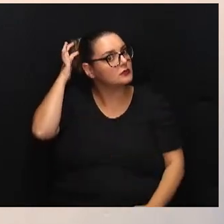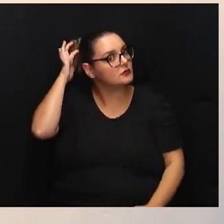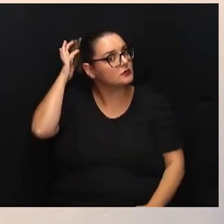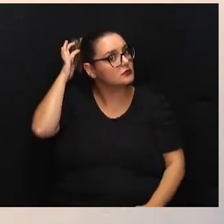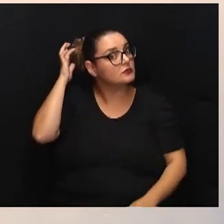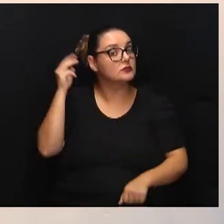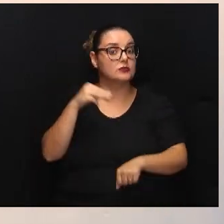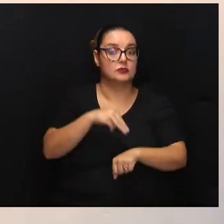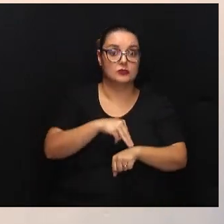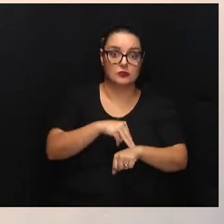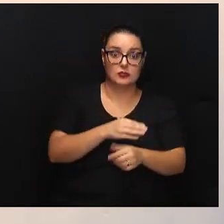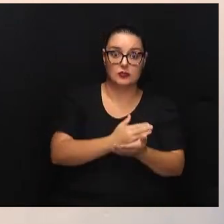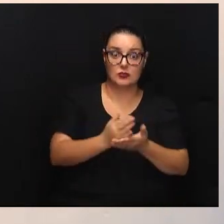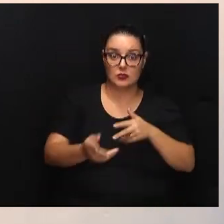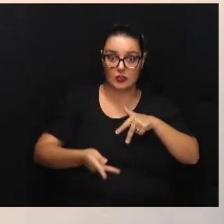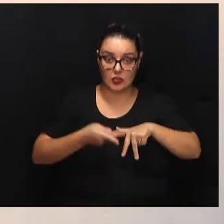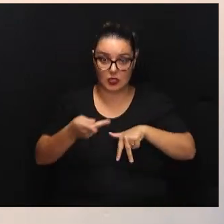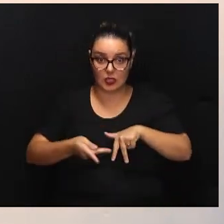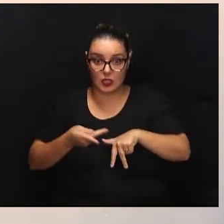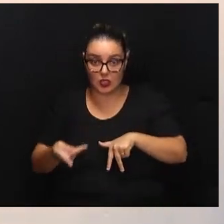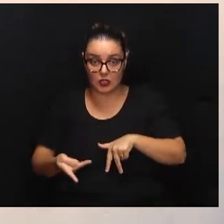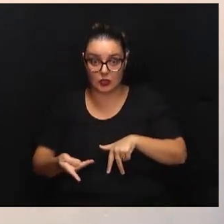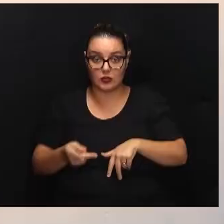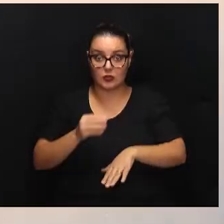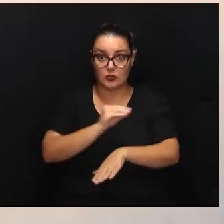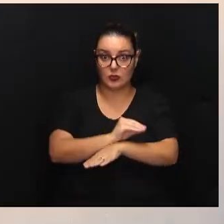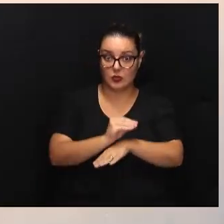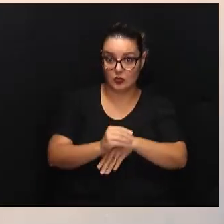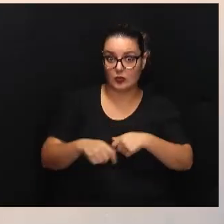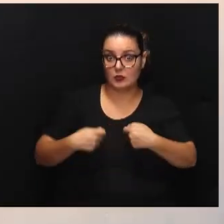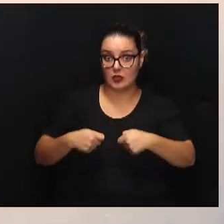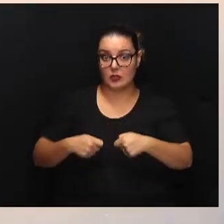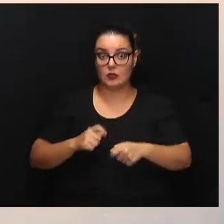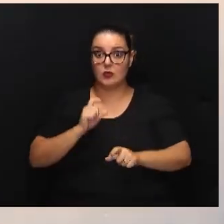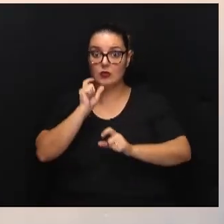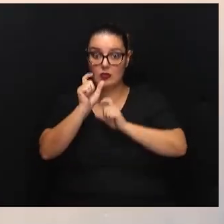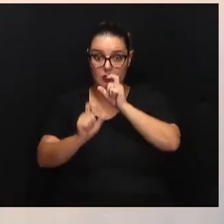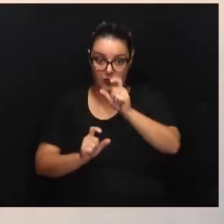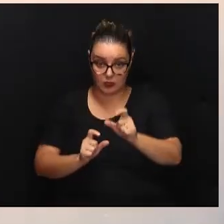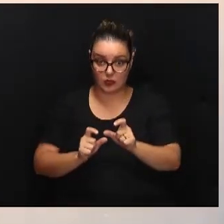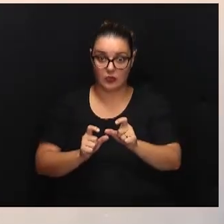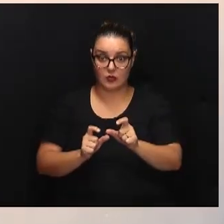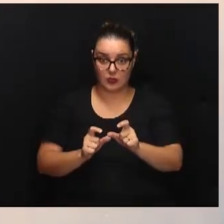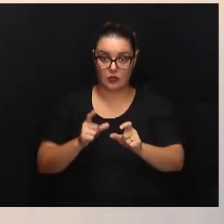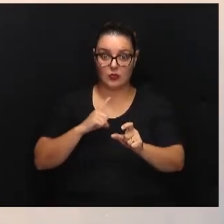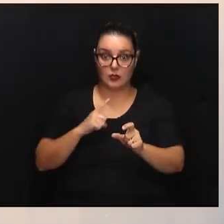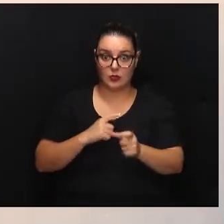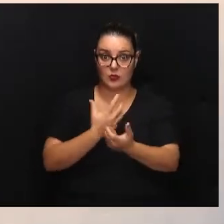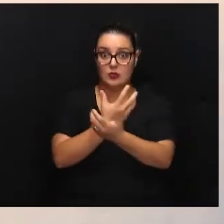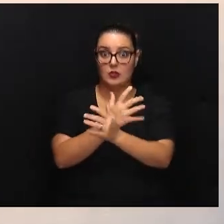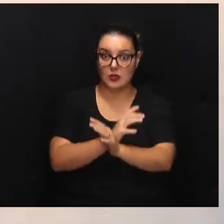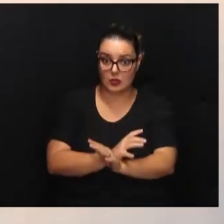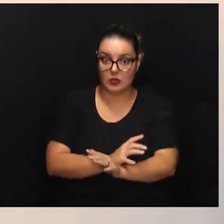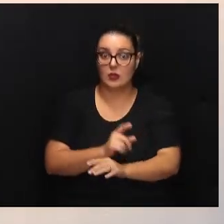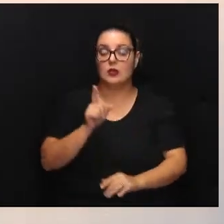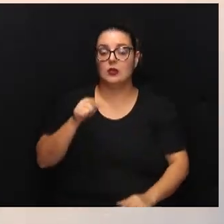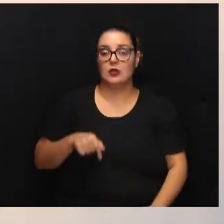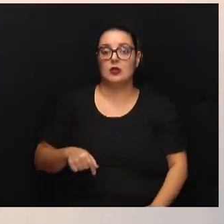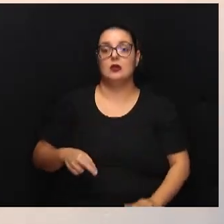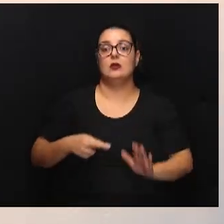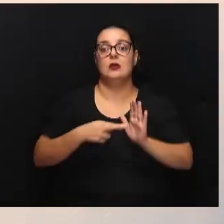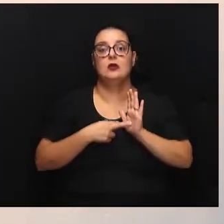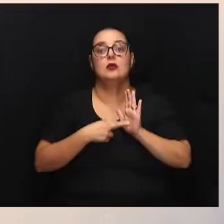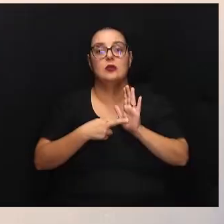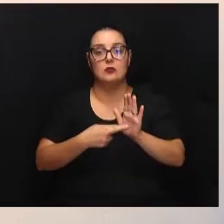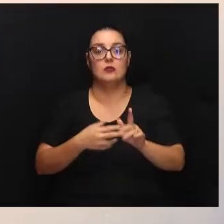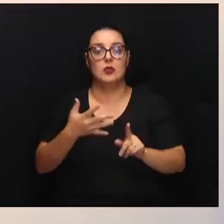o cuidado que nós vamos ter com uma palavra que tem tido um esvaziamento, é sobre a representatividade LGBTQIAPN+. Ou